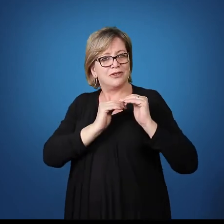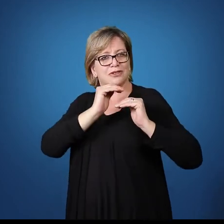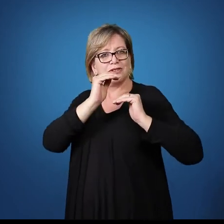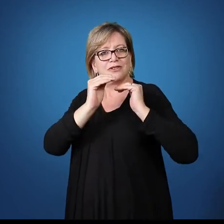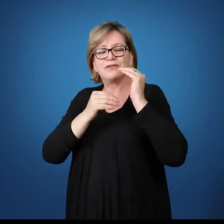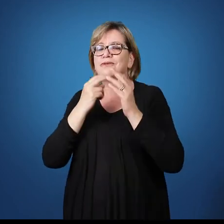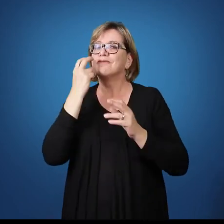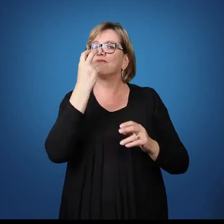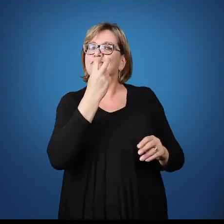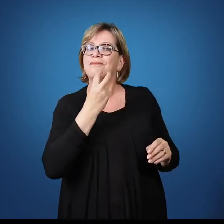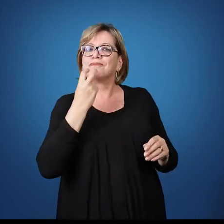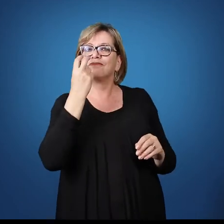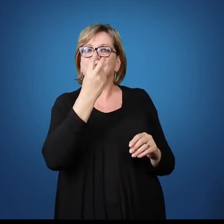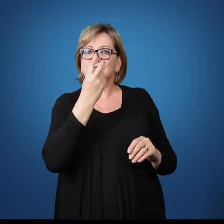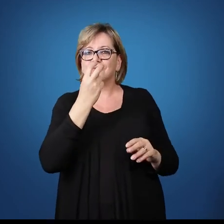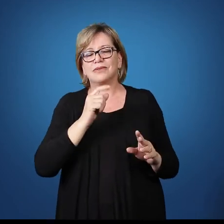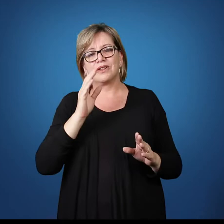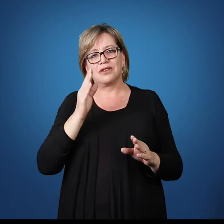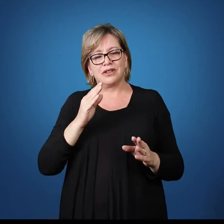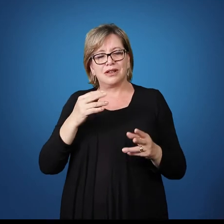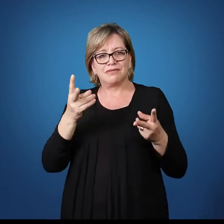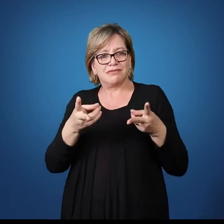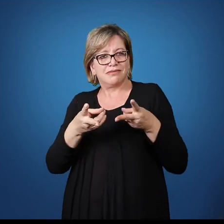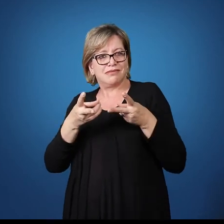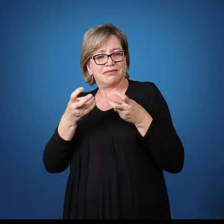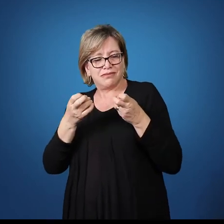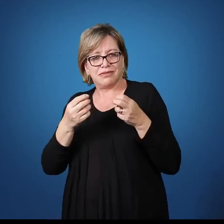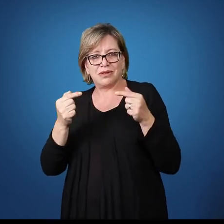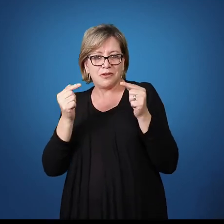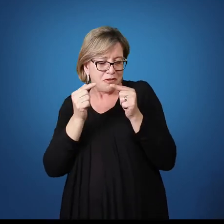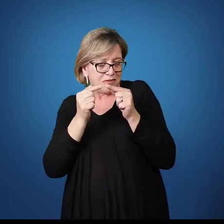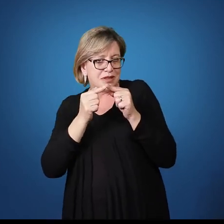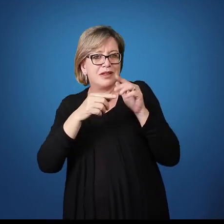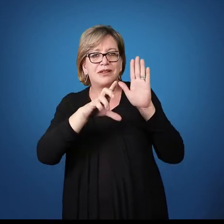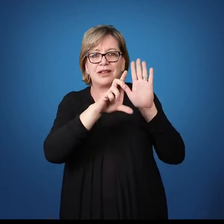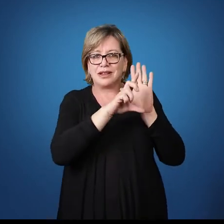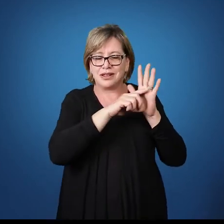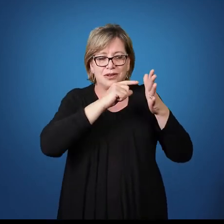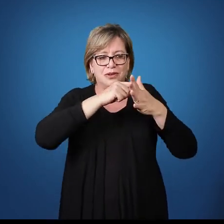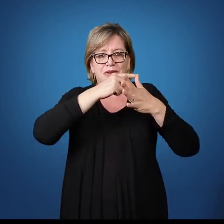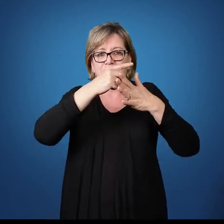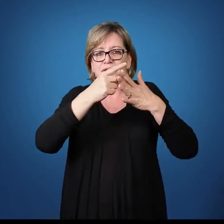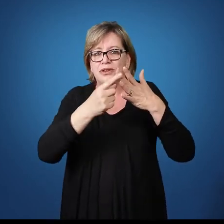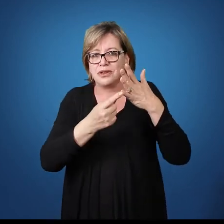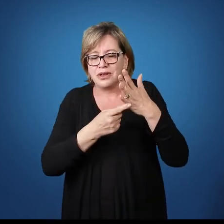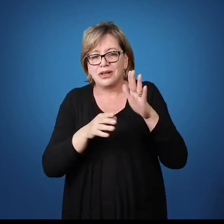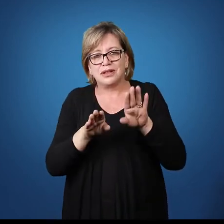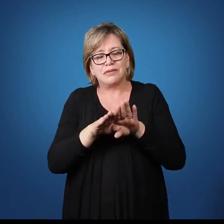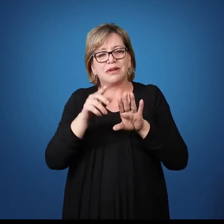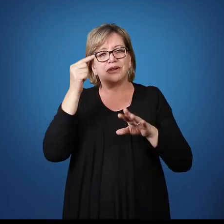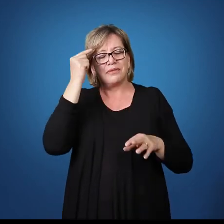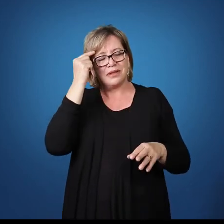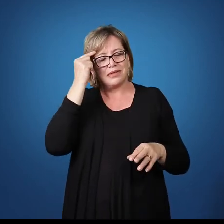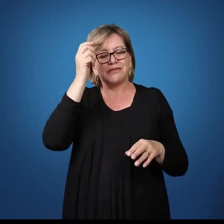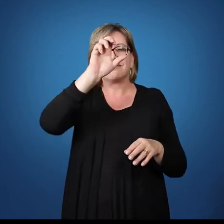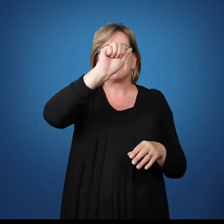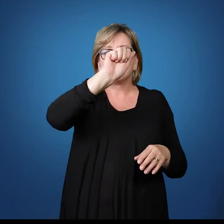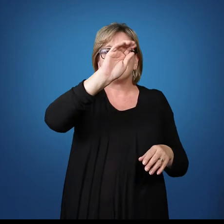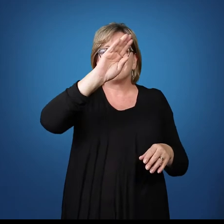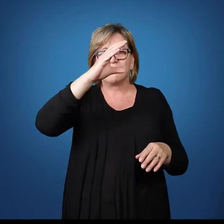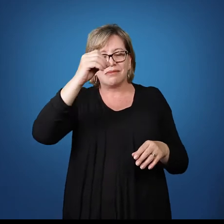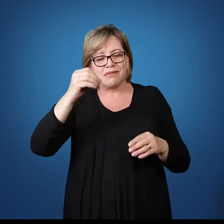desenvolvimento da oralidade. Então, como nós vimos a partir da legislação, os cinco eixos e a perspectiva de alfabetização